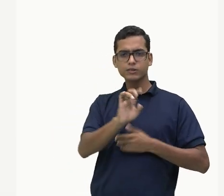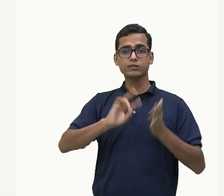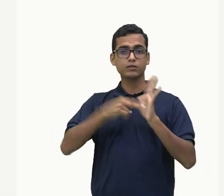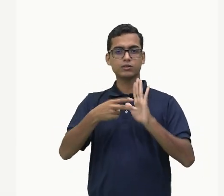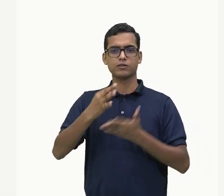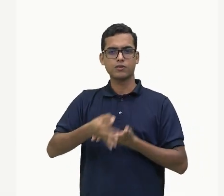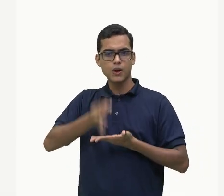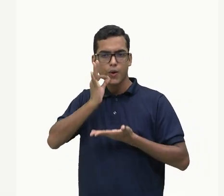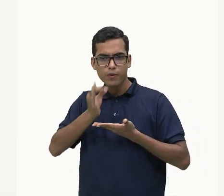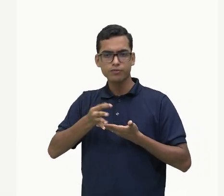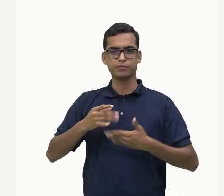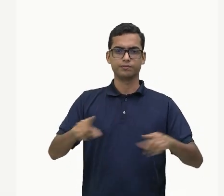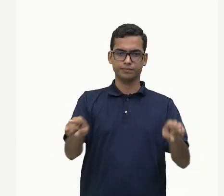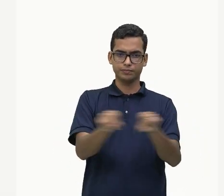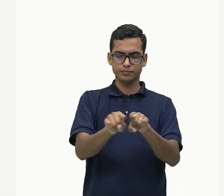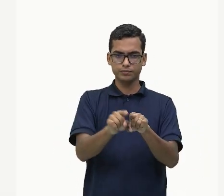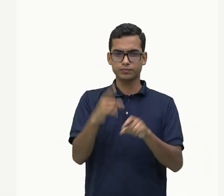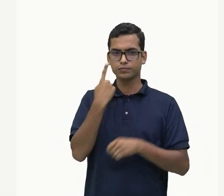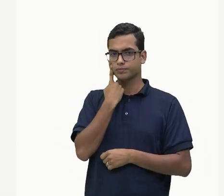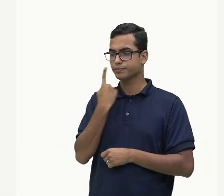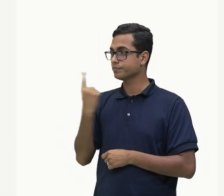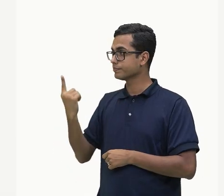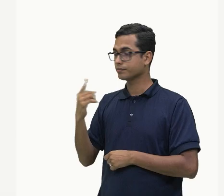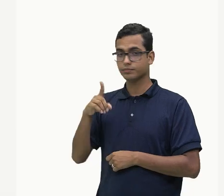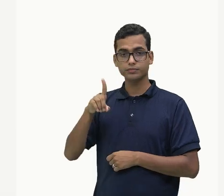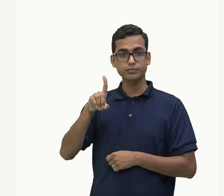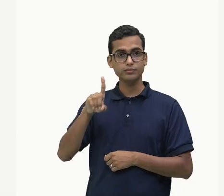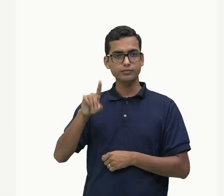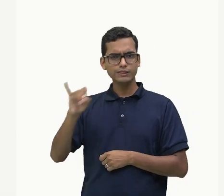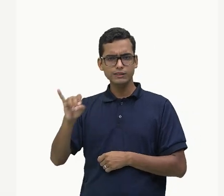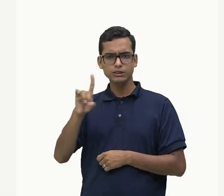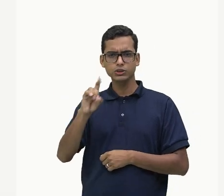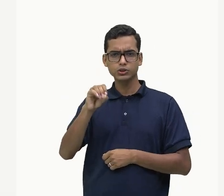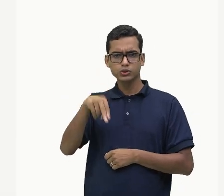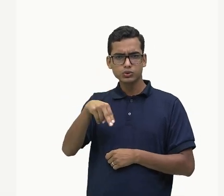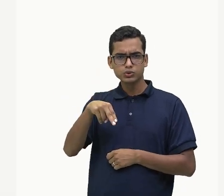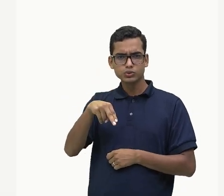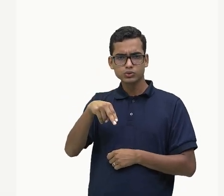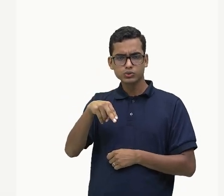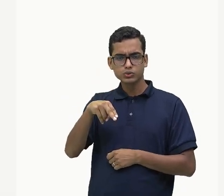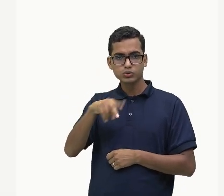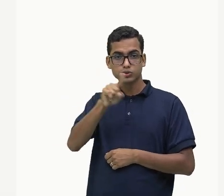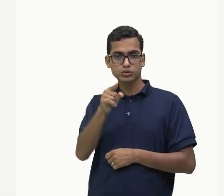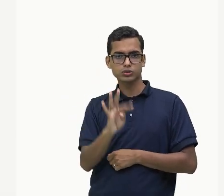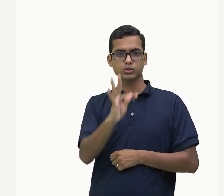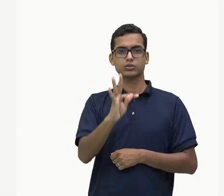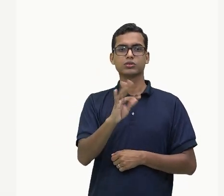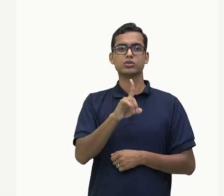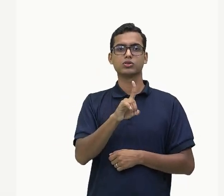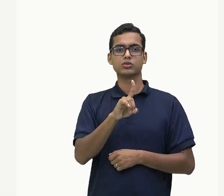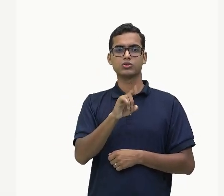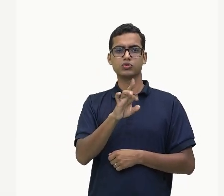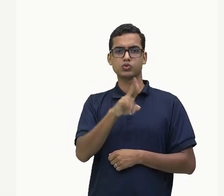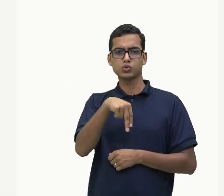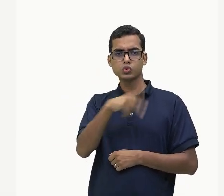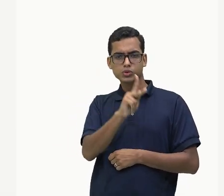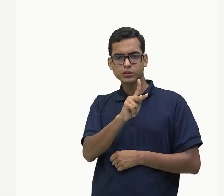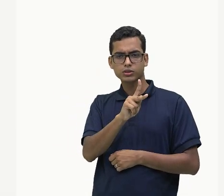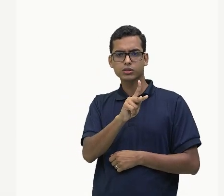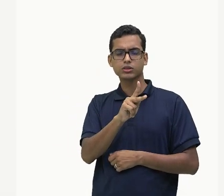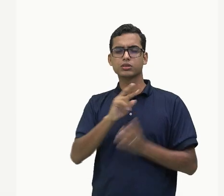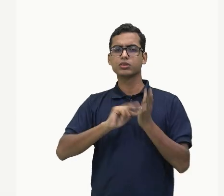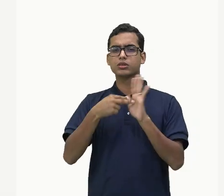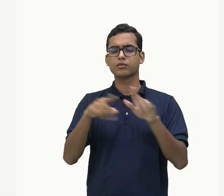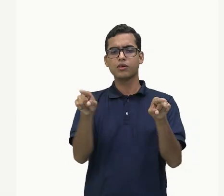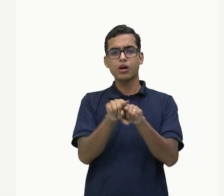day. Eu não, olha a forma abreviada aqui. Eu não bebo, o verbo drink, né, beber. Eu não bebo ele,